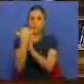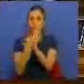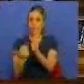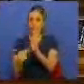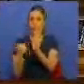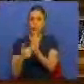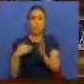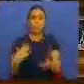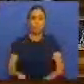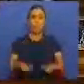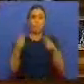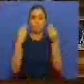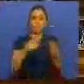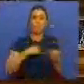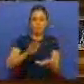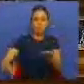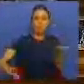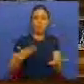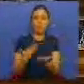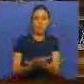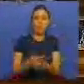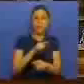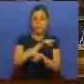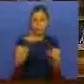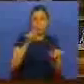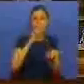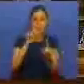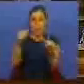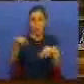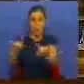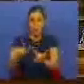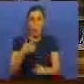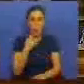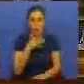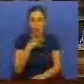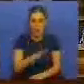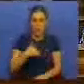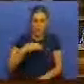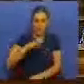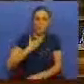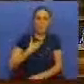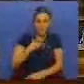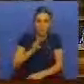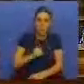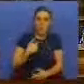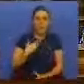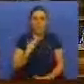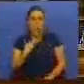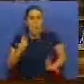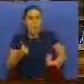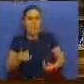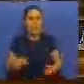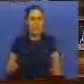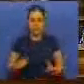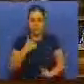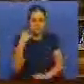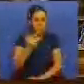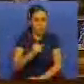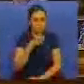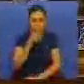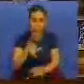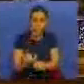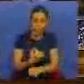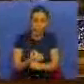também apresentámos as nossas propostas. Vossas Excelências podem discordar. Não podem dizer que o CDS se omitiu em relação à sua